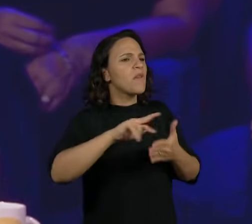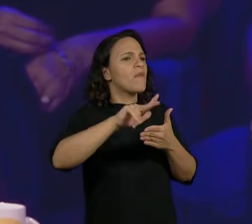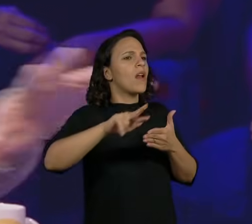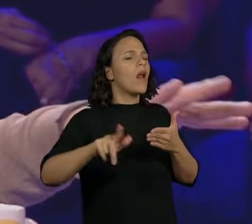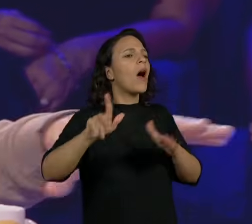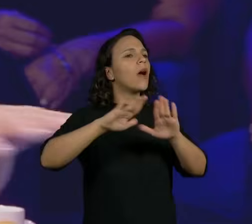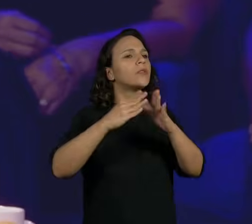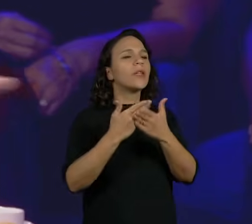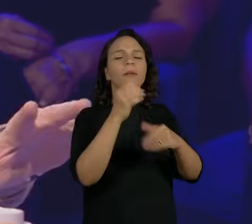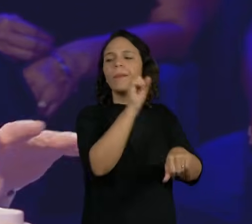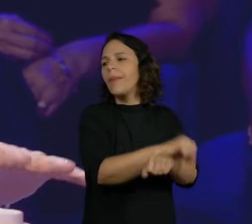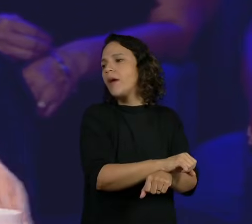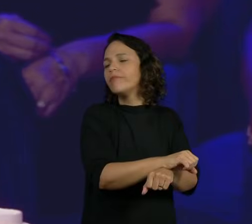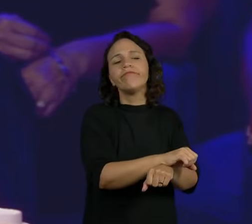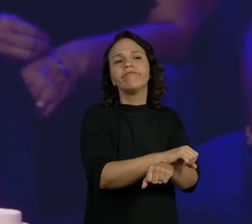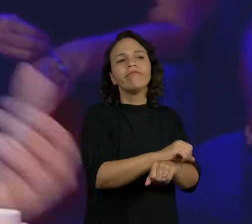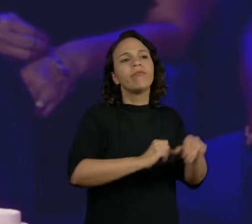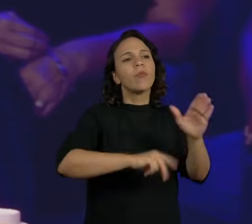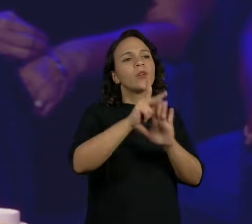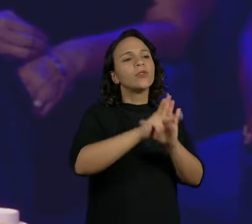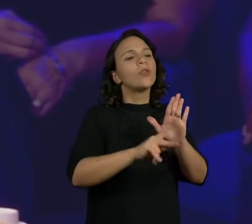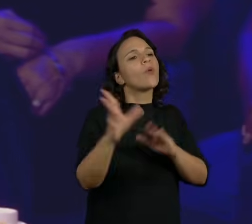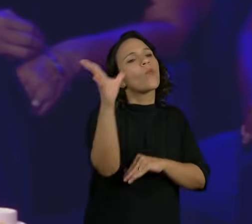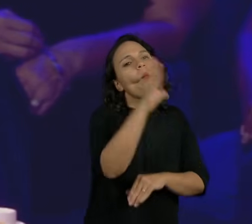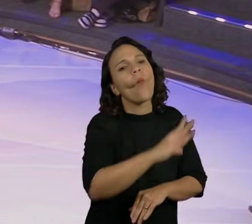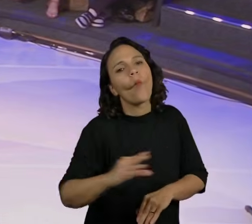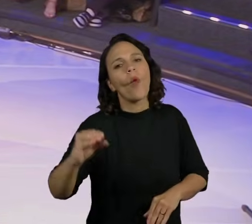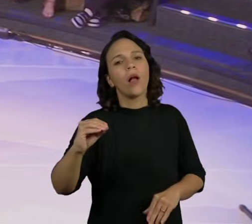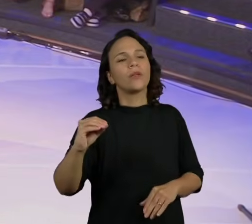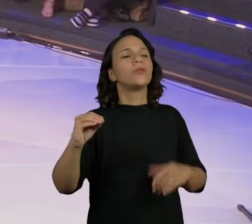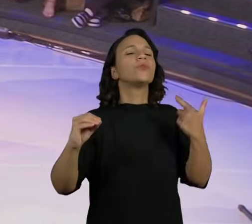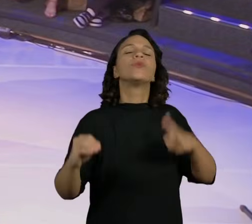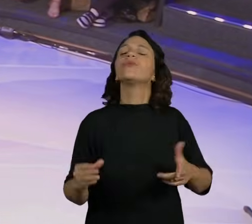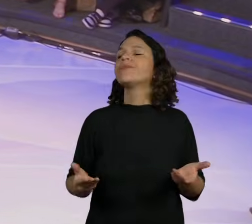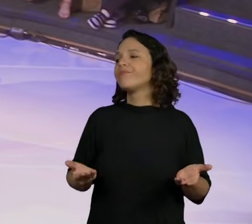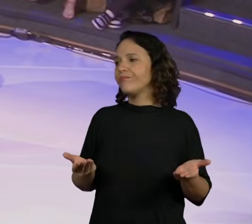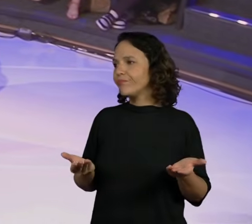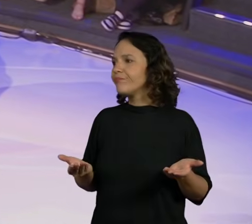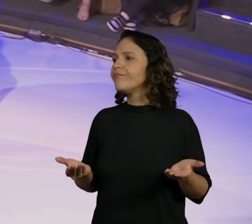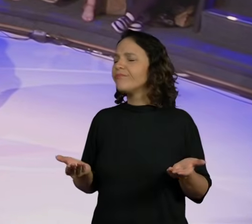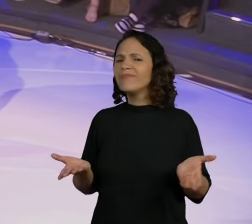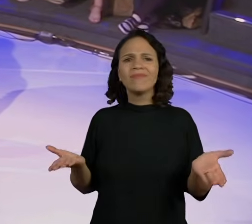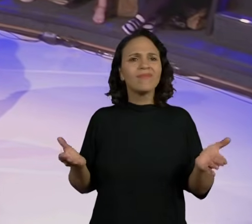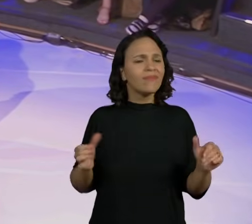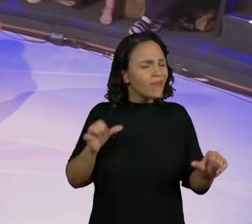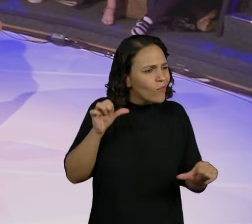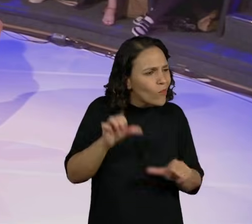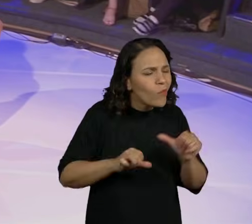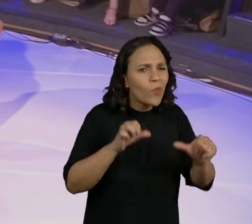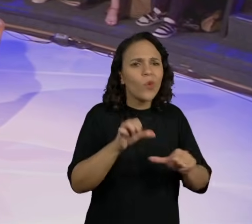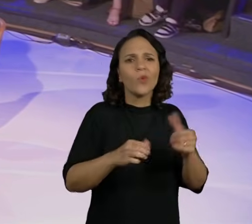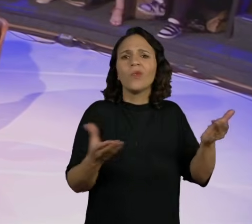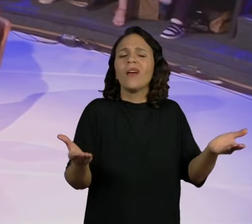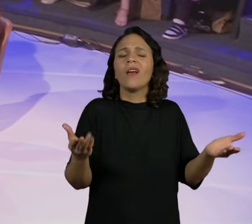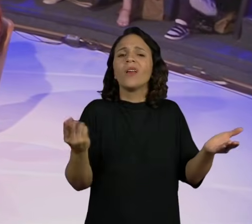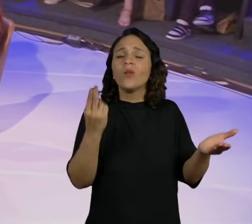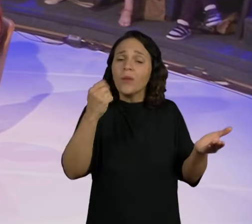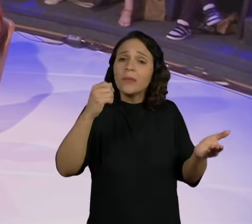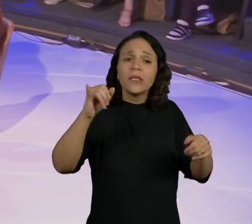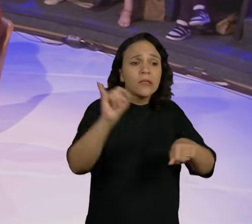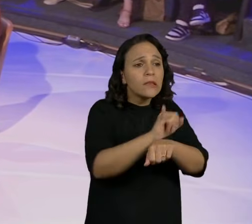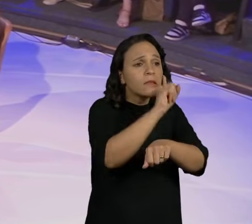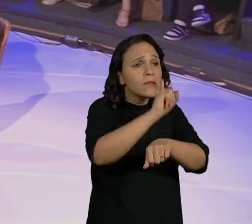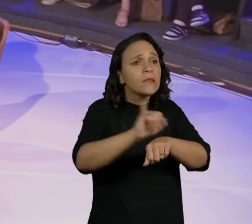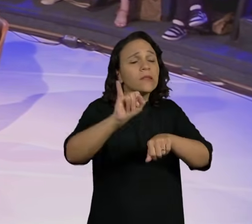escolas, para não sei o quê, para o projeto, e volta da estaca zero. Exatamente. E não tem como mudar se você não der instrumentos para essas pessoas